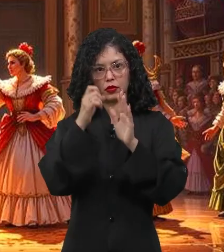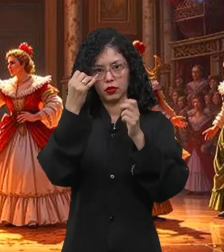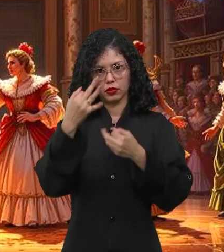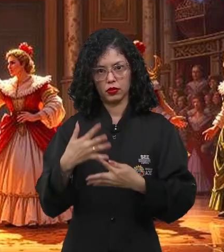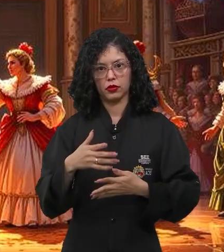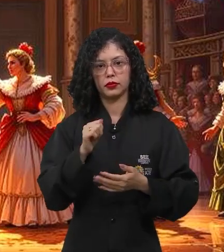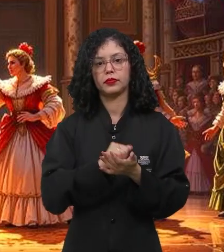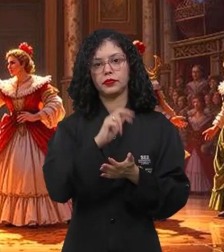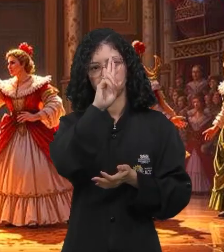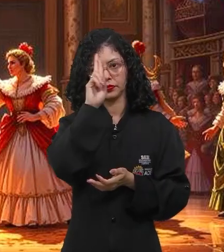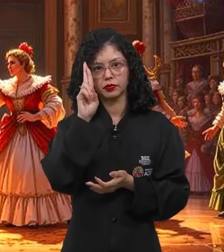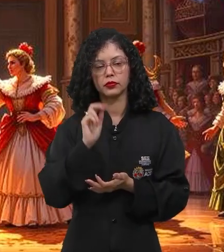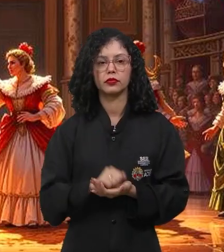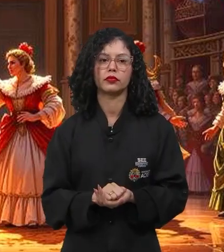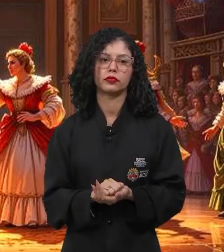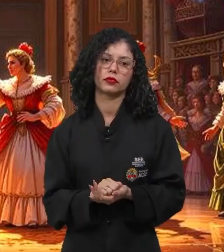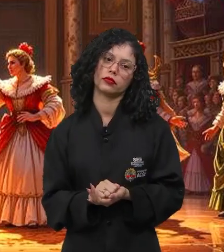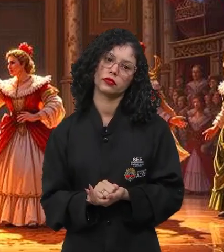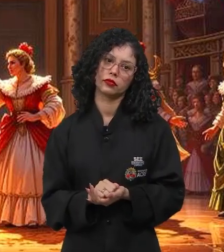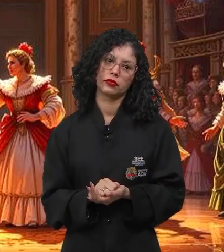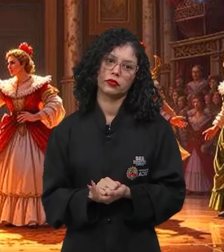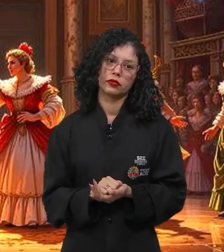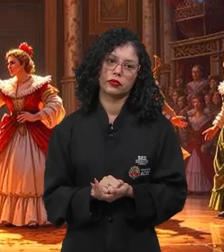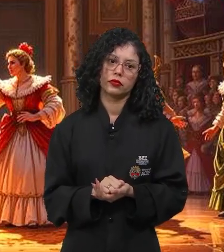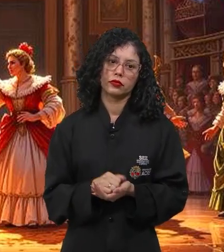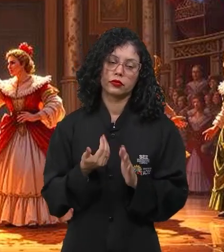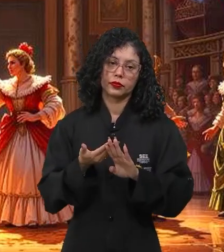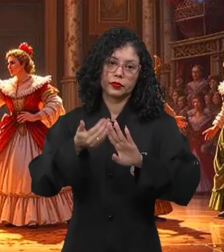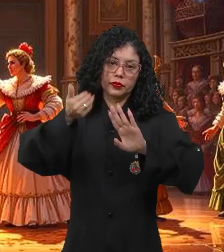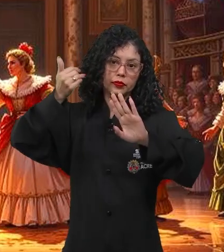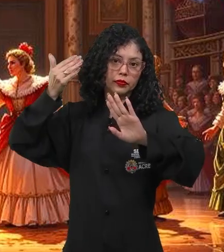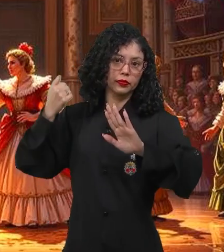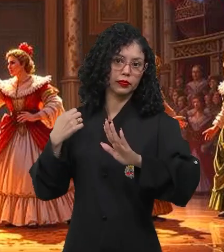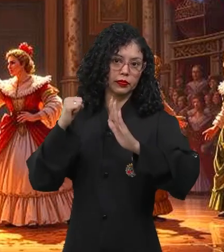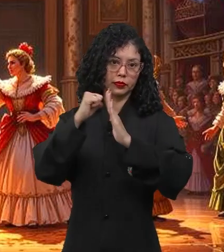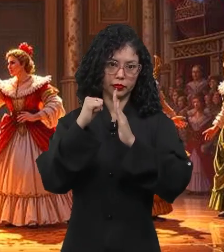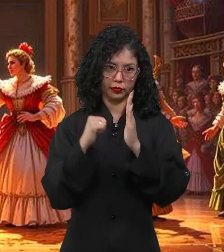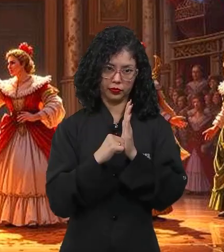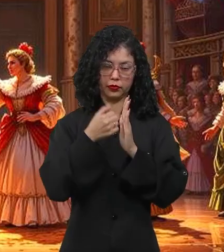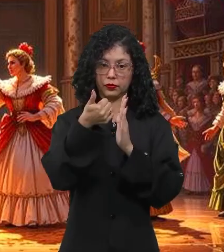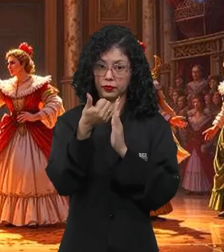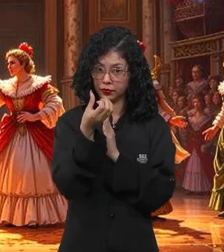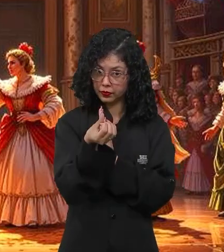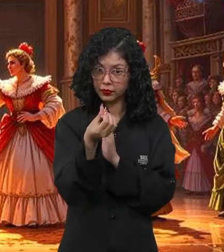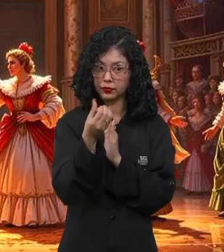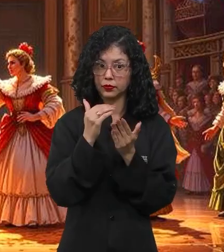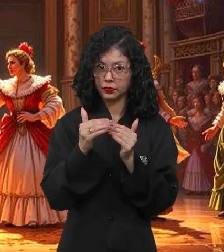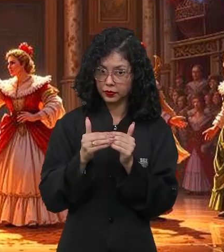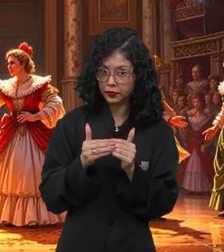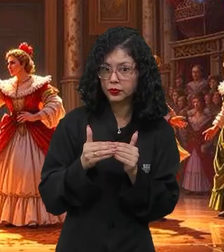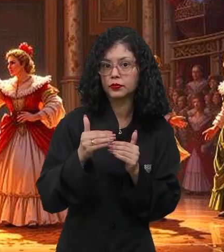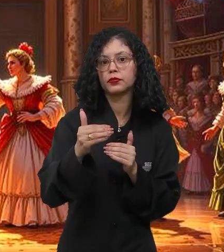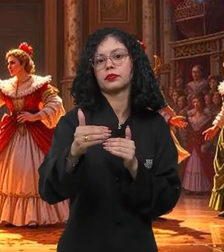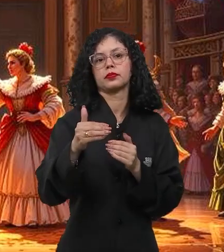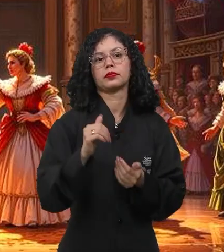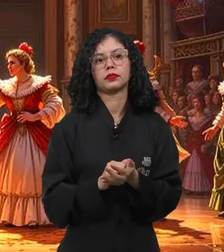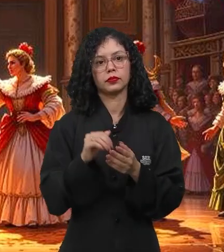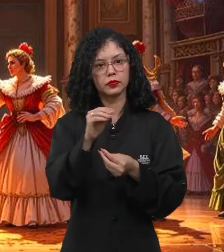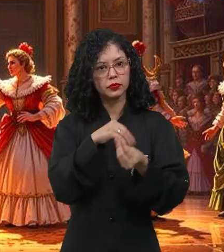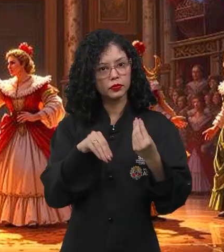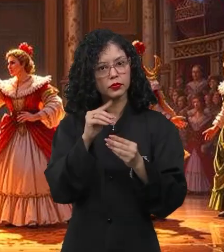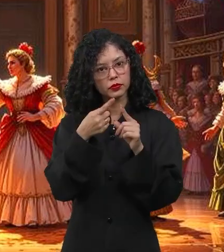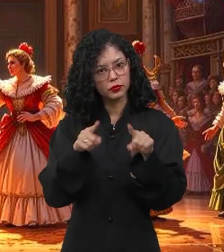conta história, ela é desde o século XVI em diante, né?